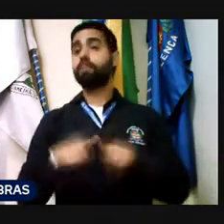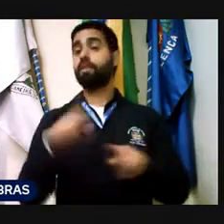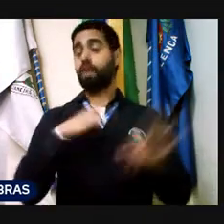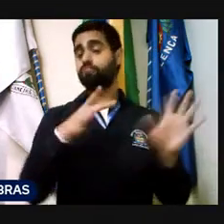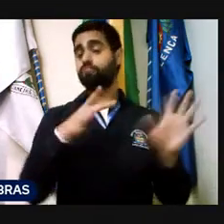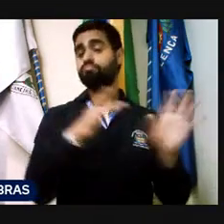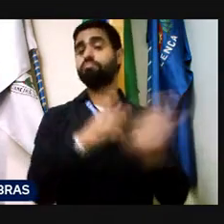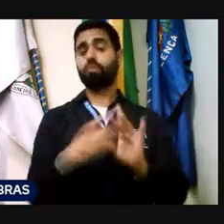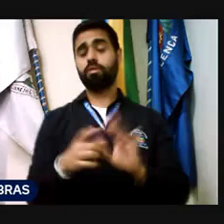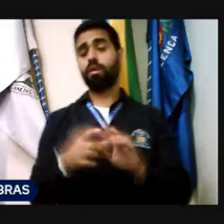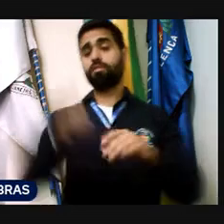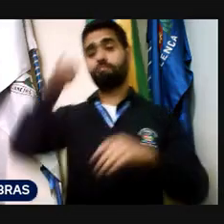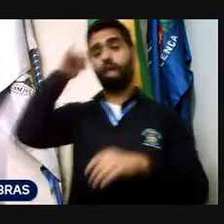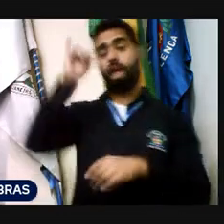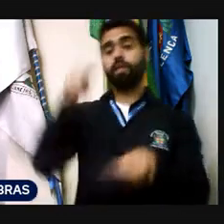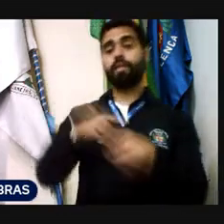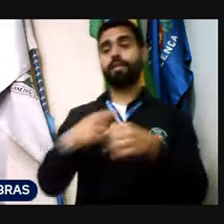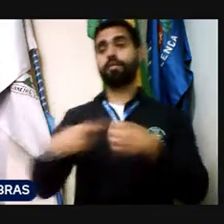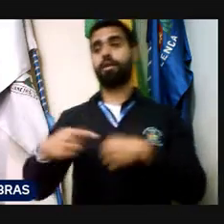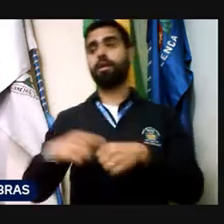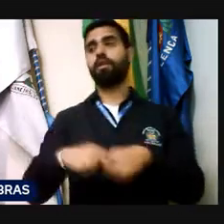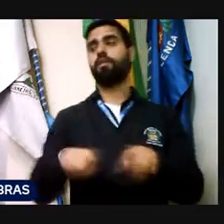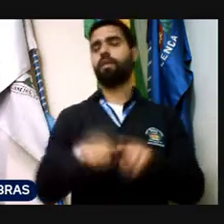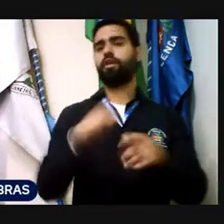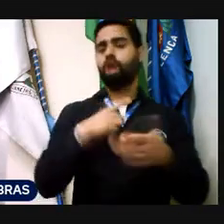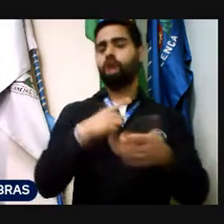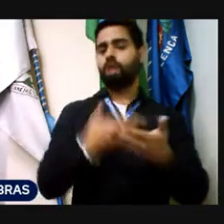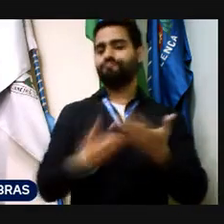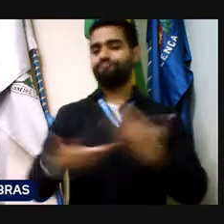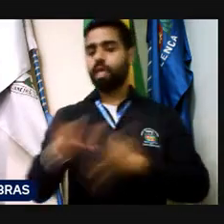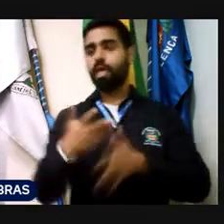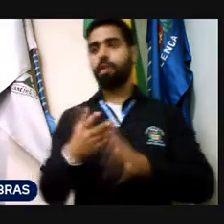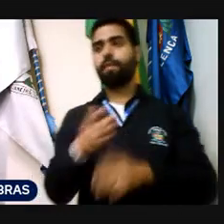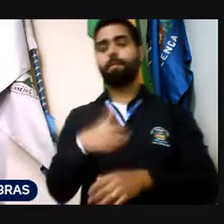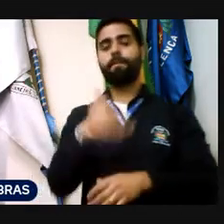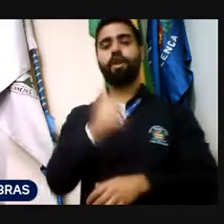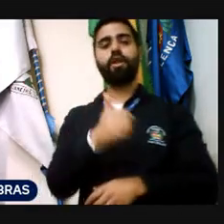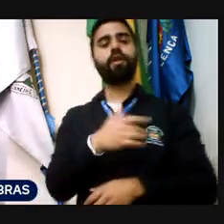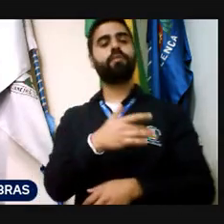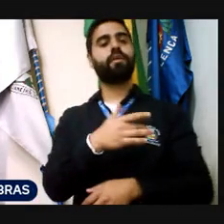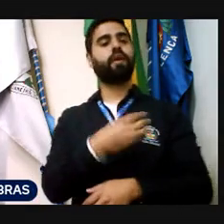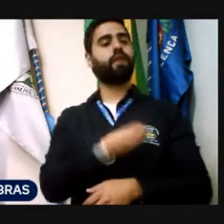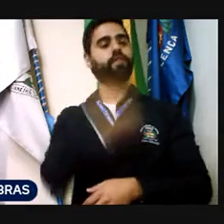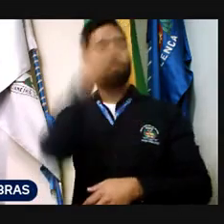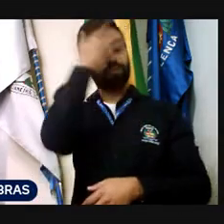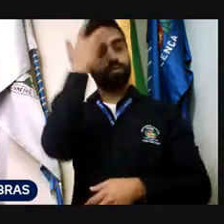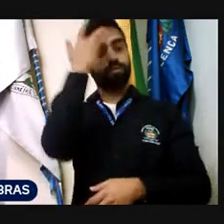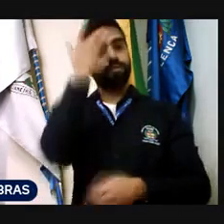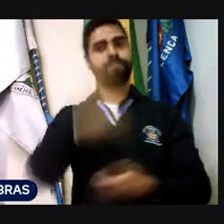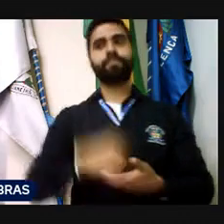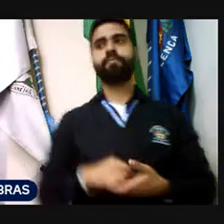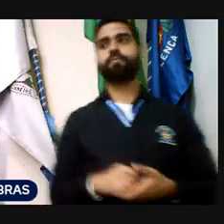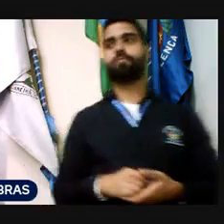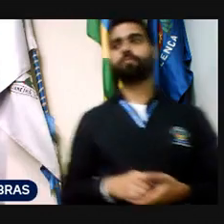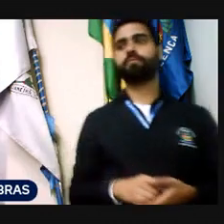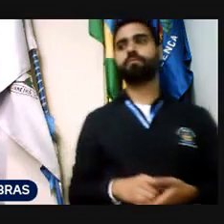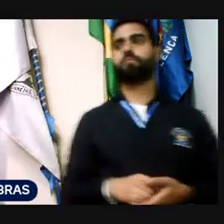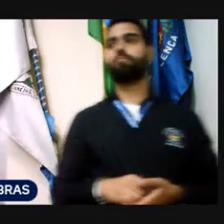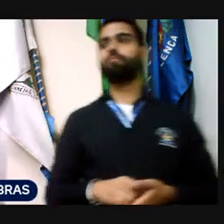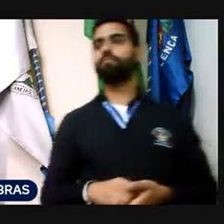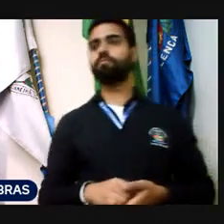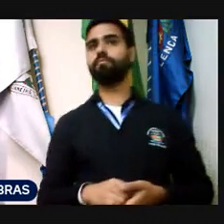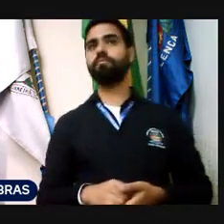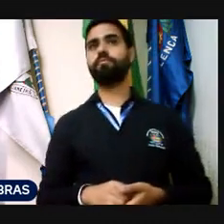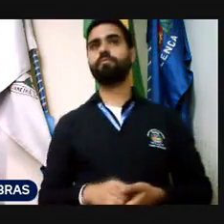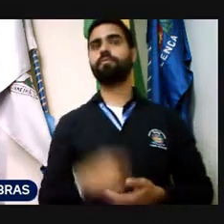urbano, e mostra como isso será intimamente relacionado ao bem-estar do próprio ser humano. Em anexo, segue o documento